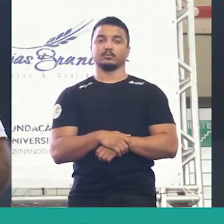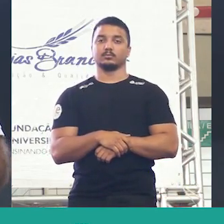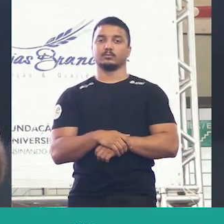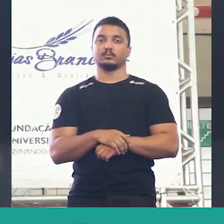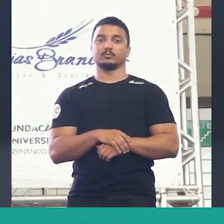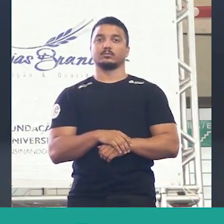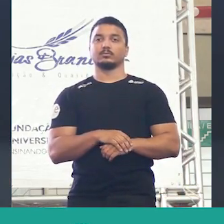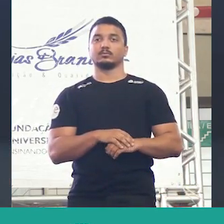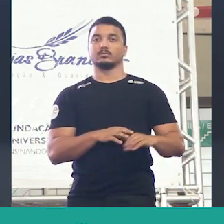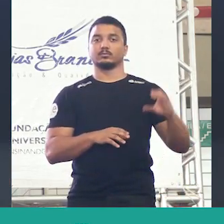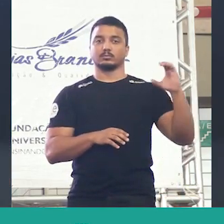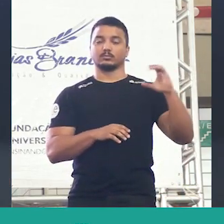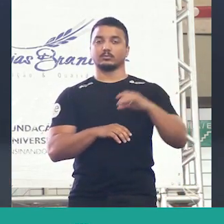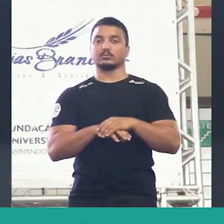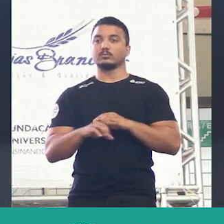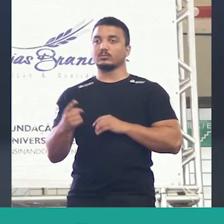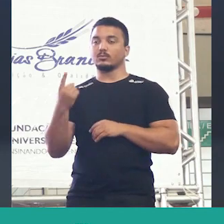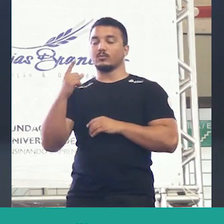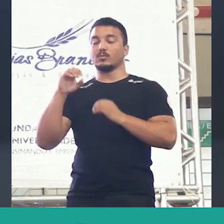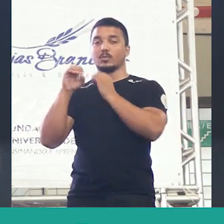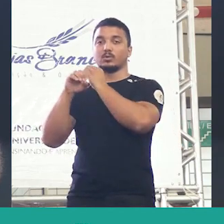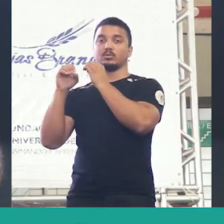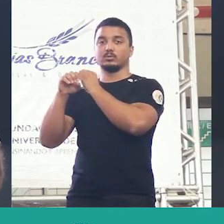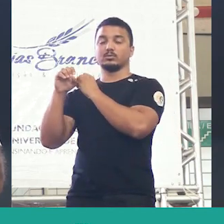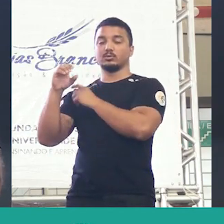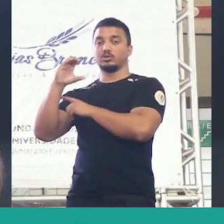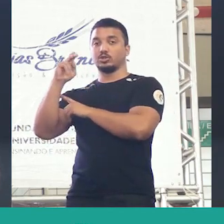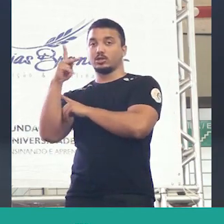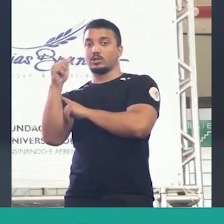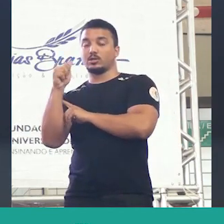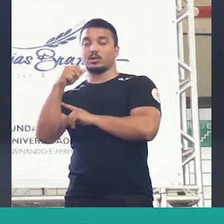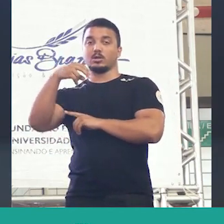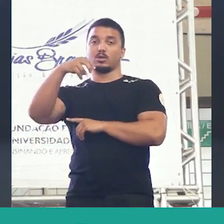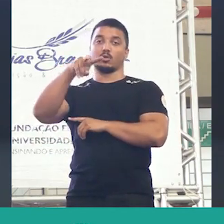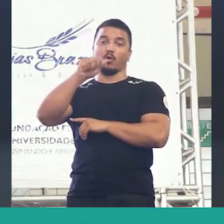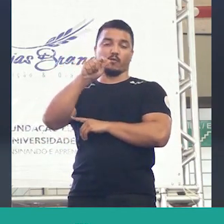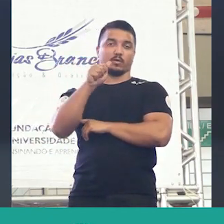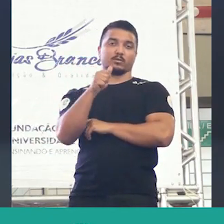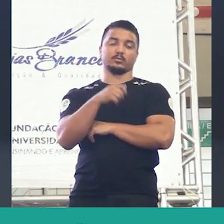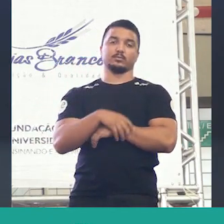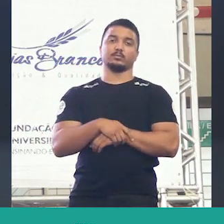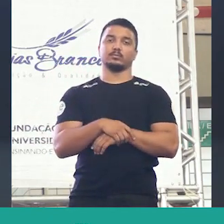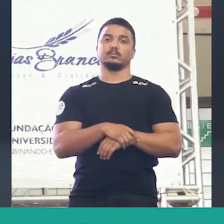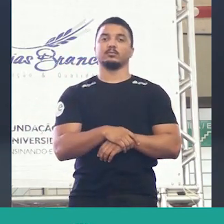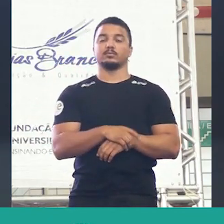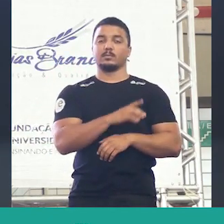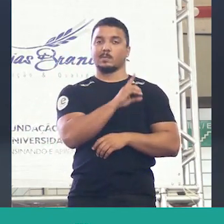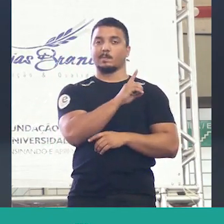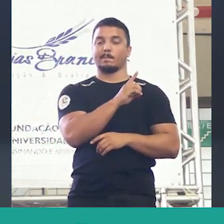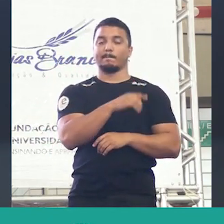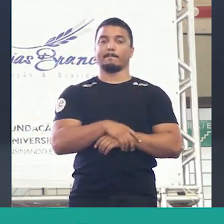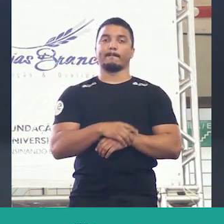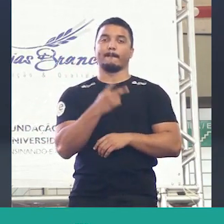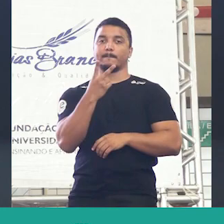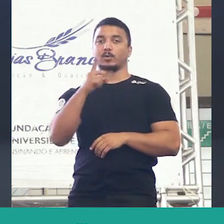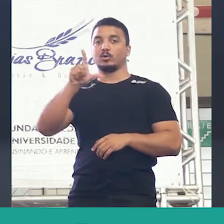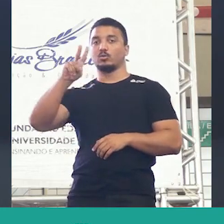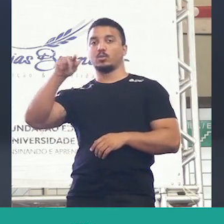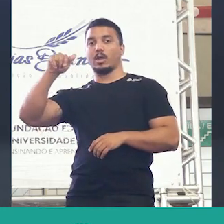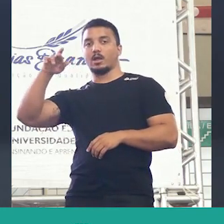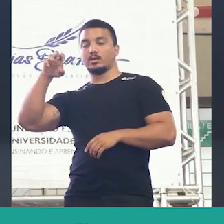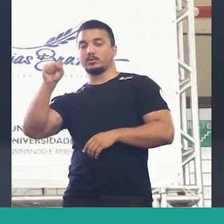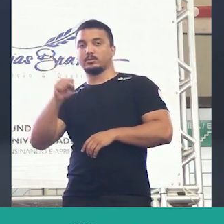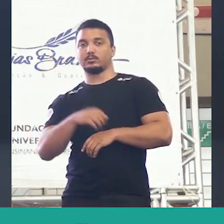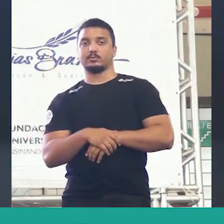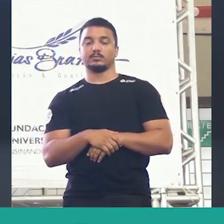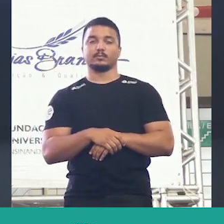2 eclipses solares. Um na lua cheia e outro na lua nova. 2 eclipses lunares. Um na lua cheia e outro na lua